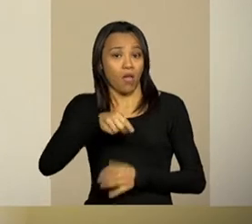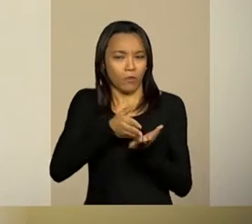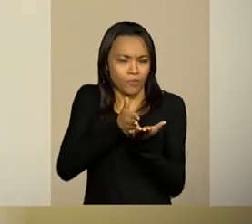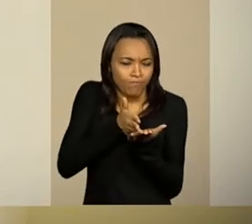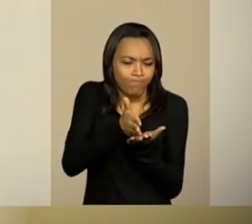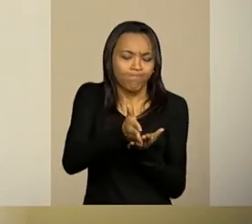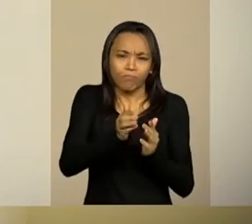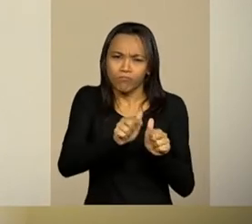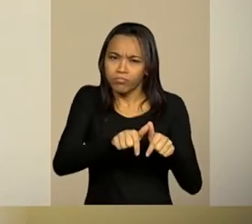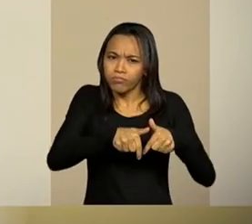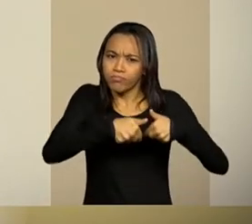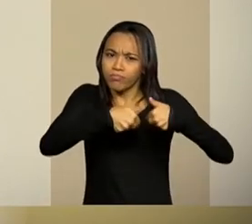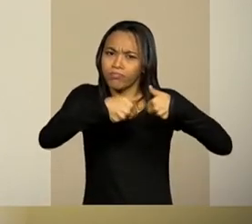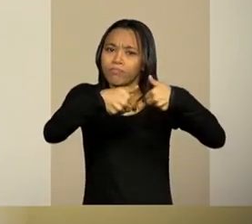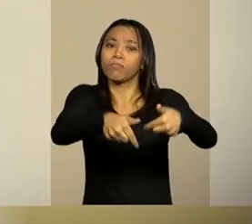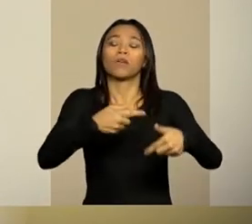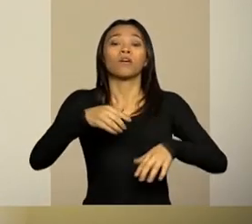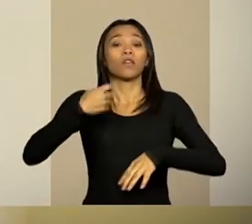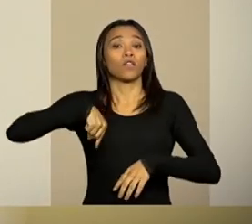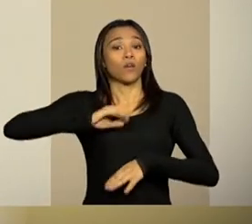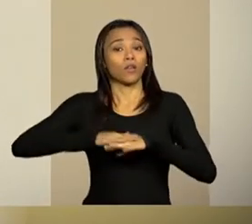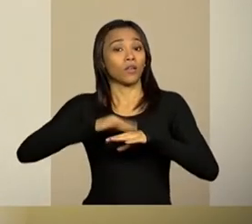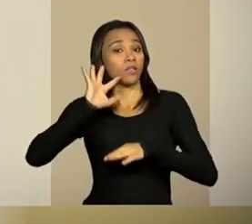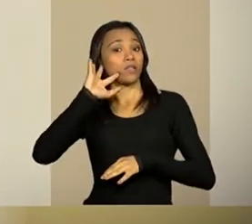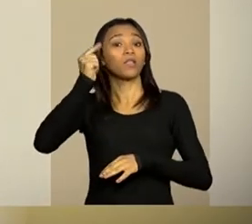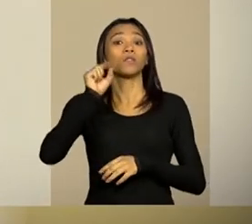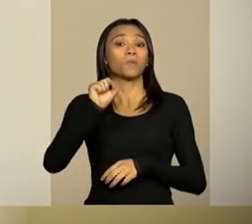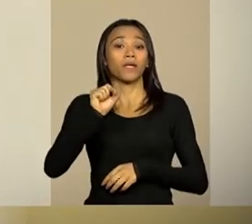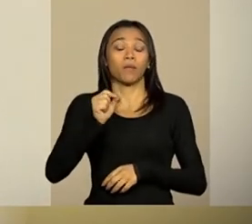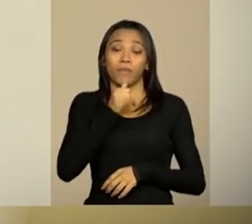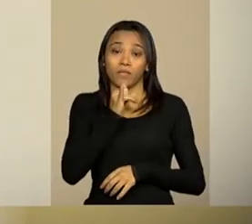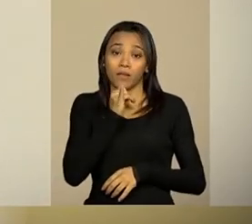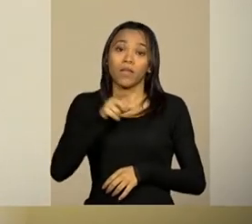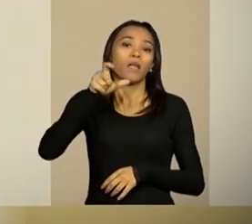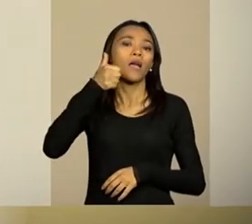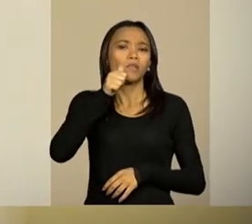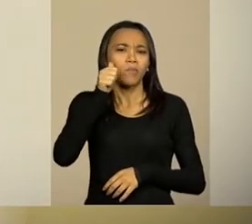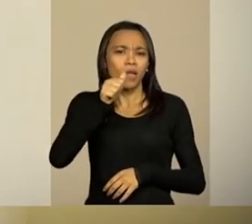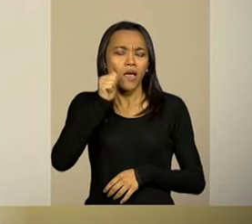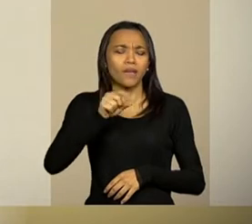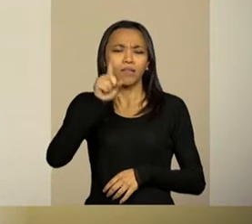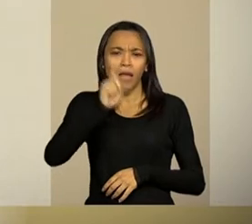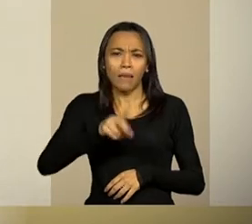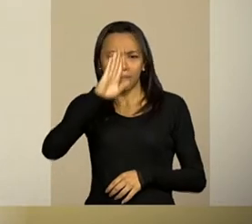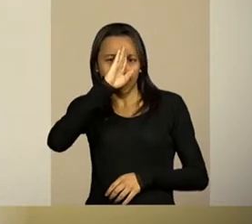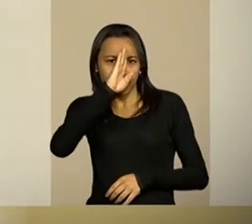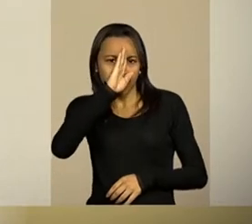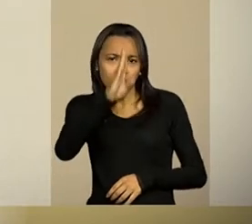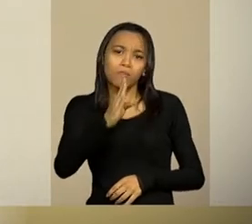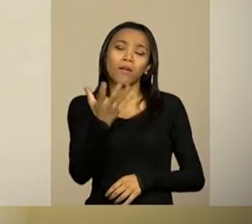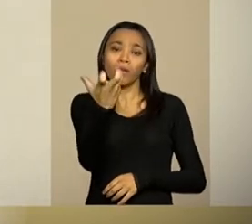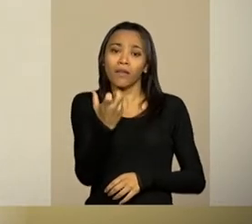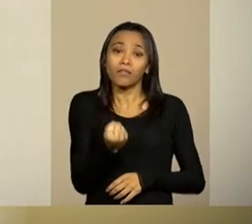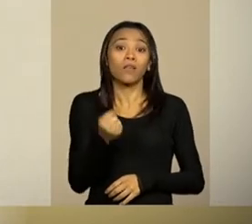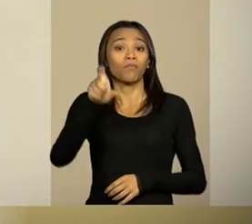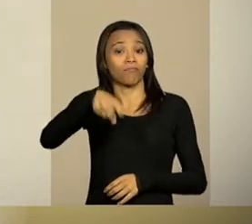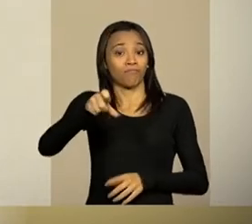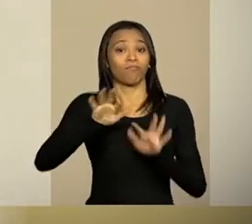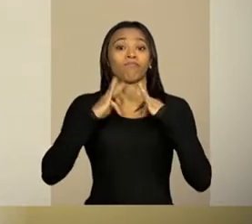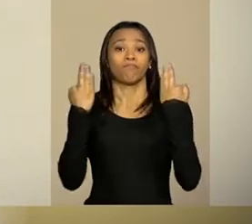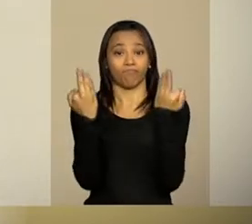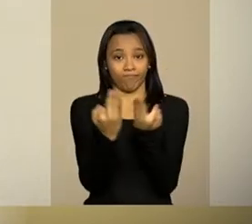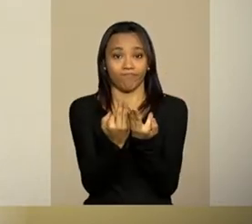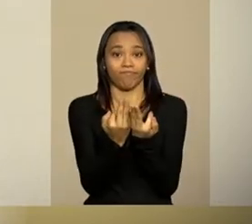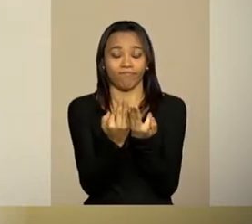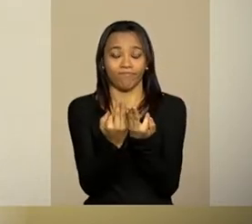determinação Luciano que nós decidimos por exemplo que as mulheres devem ser prioritariamente as titulares